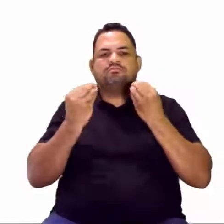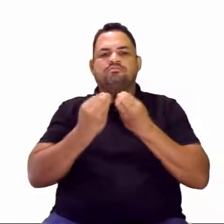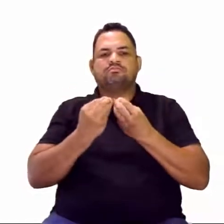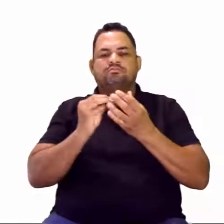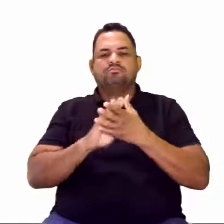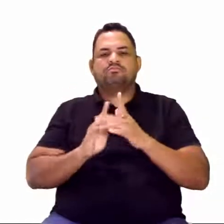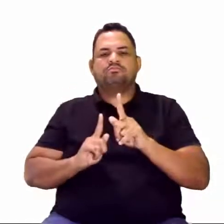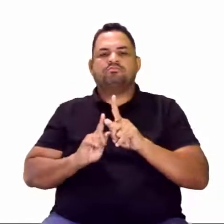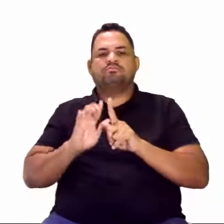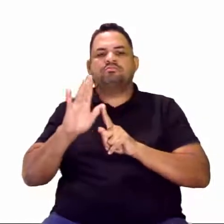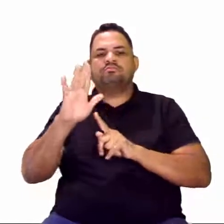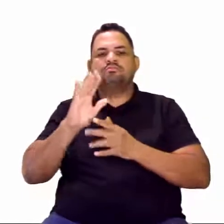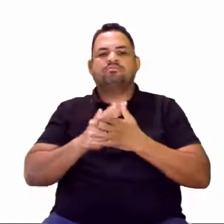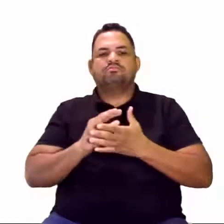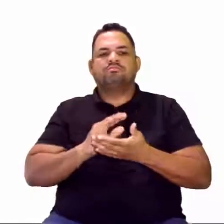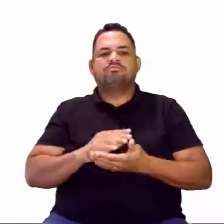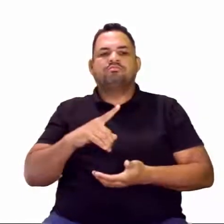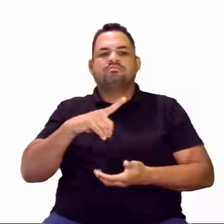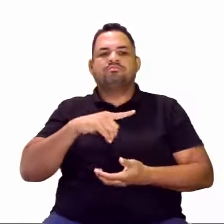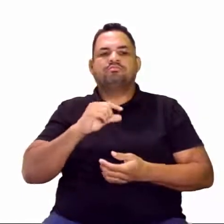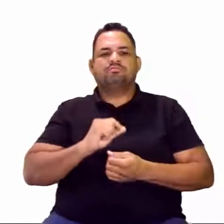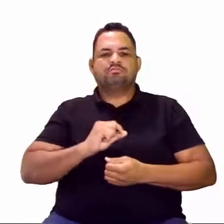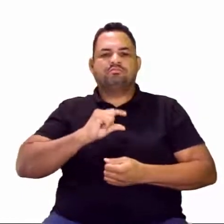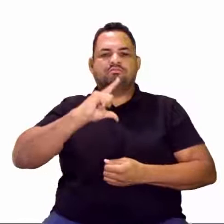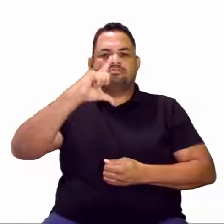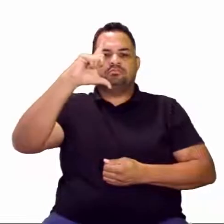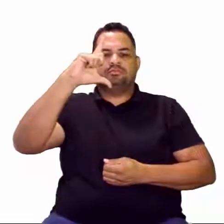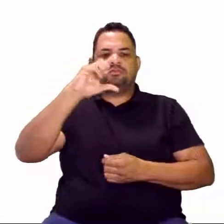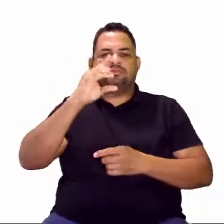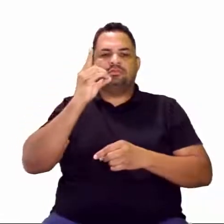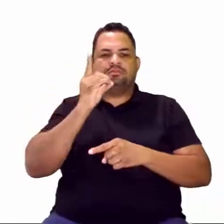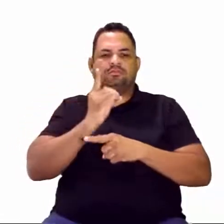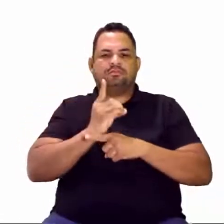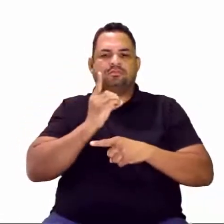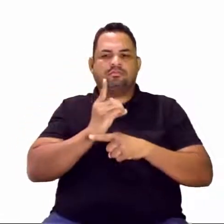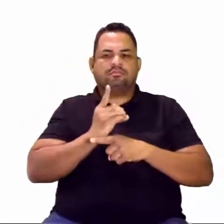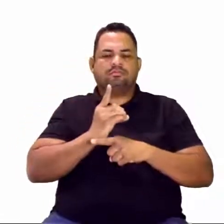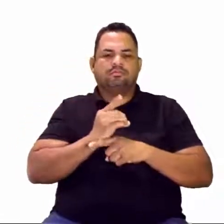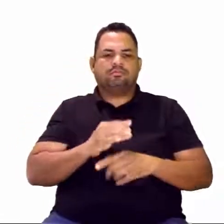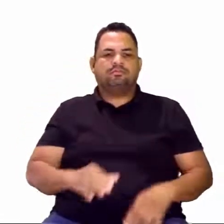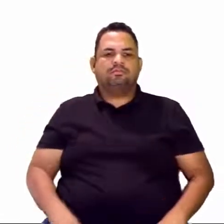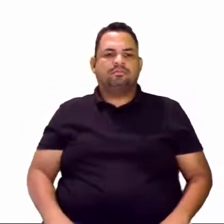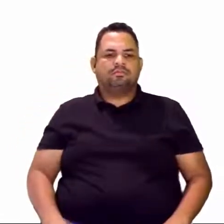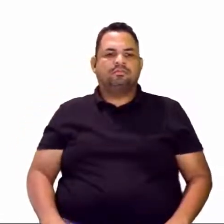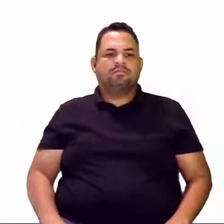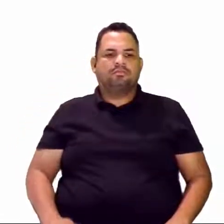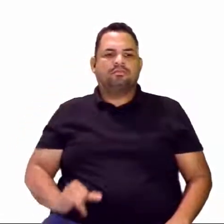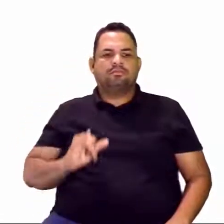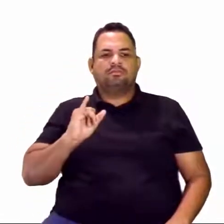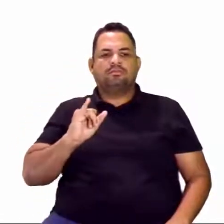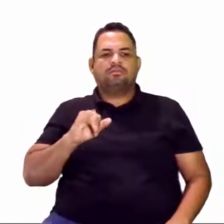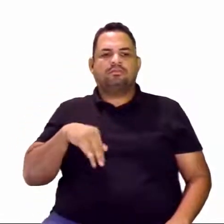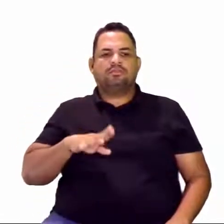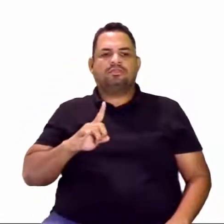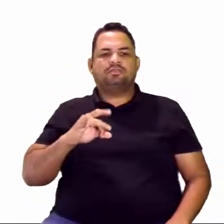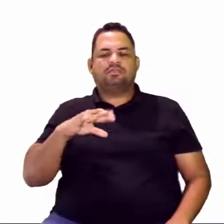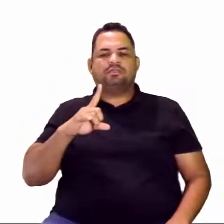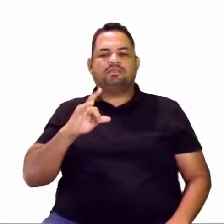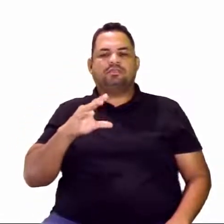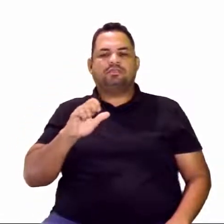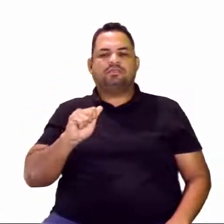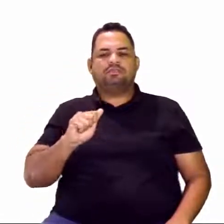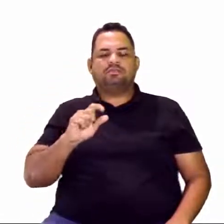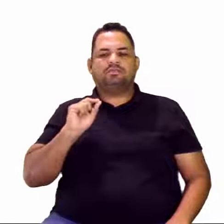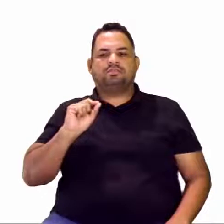no estado gasoso apresenta, denominada alta densidade? ou ainda immiscibilidade, né? O